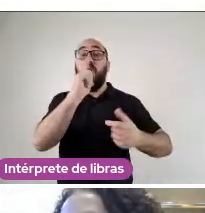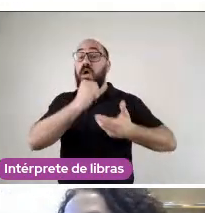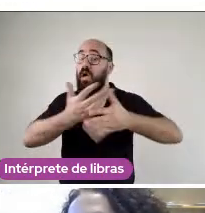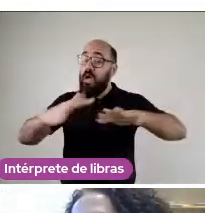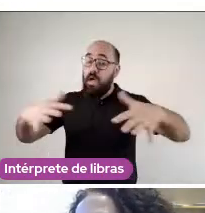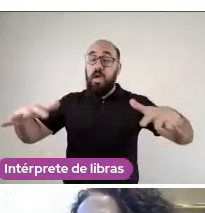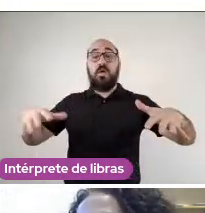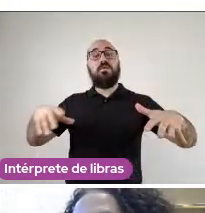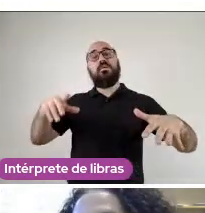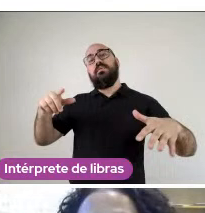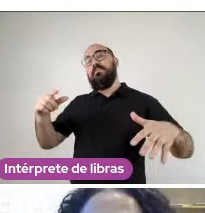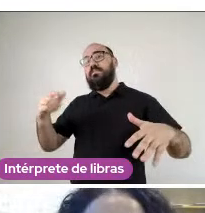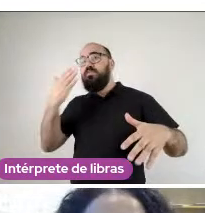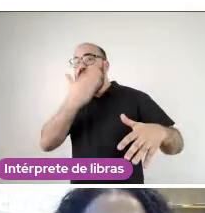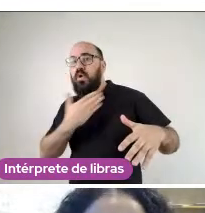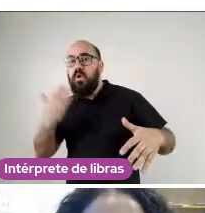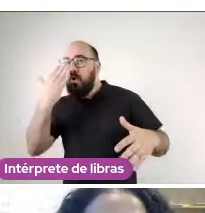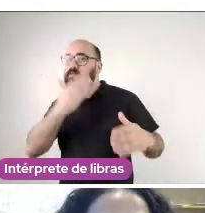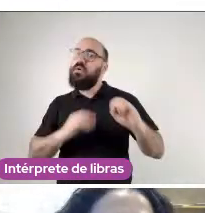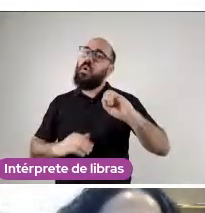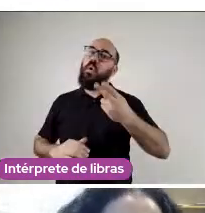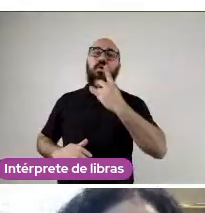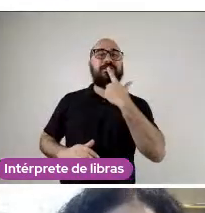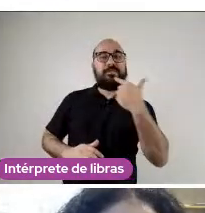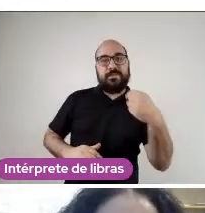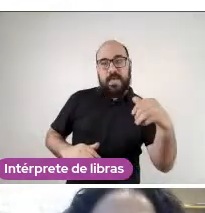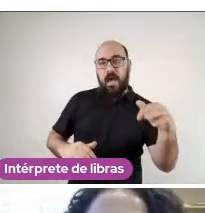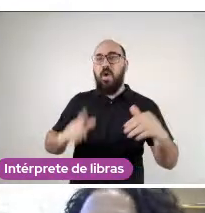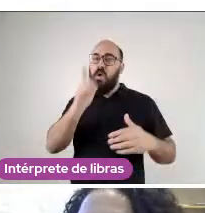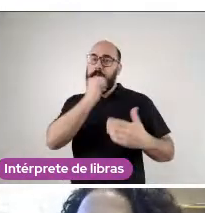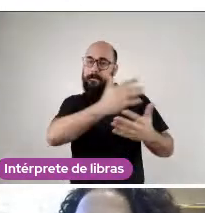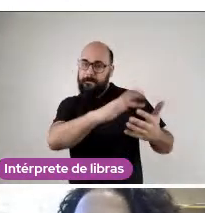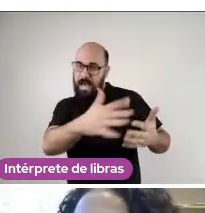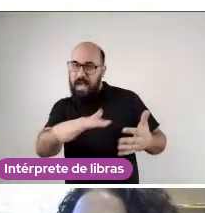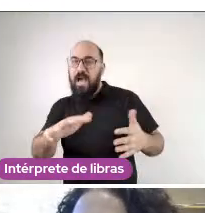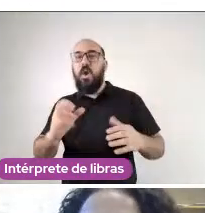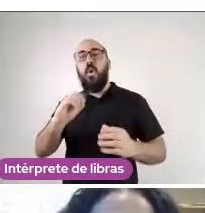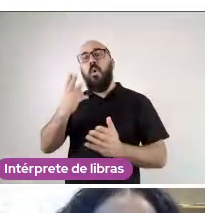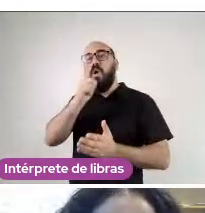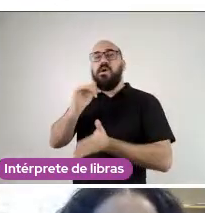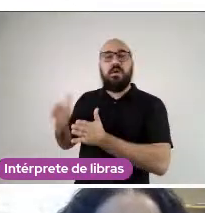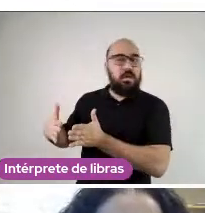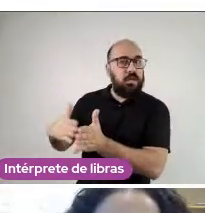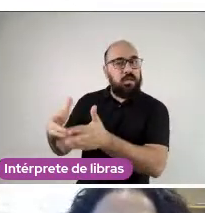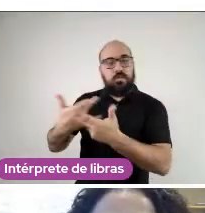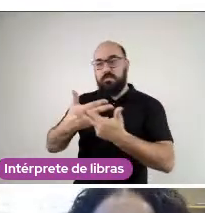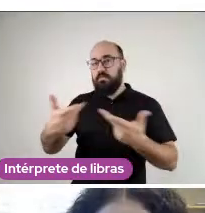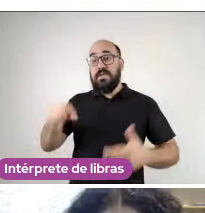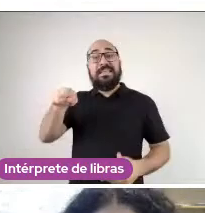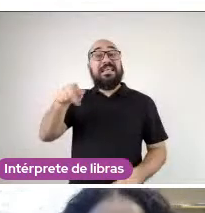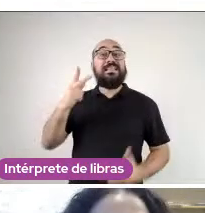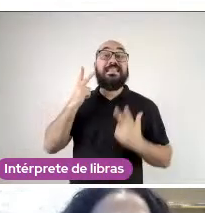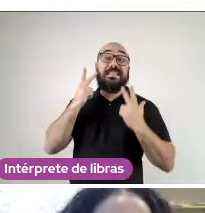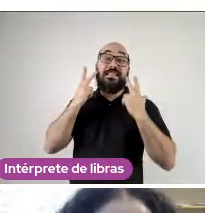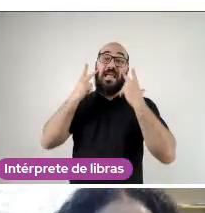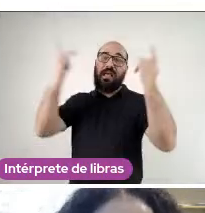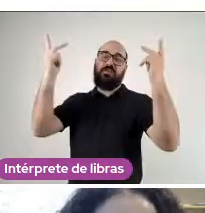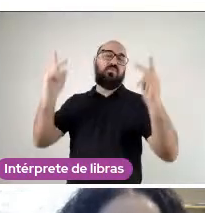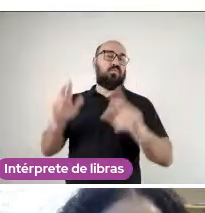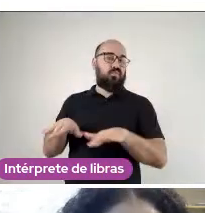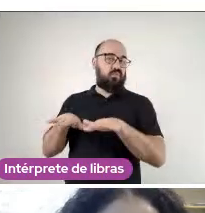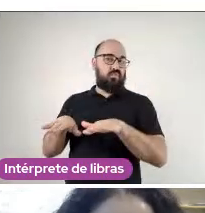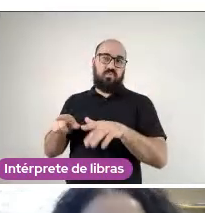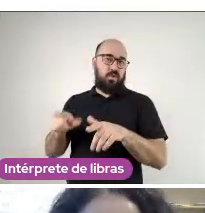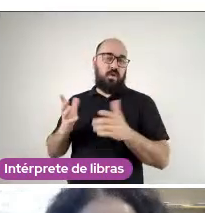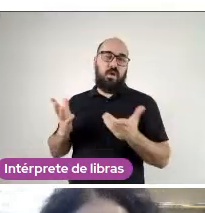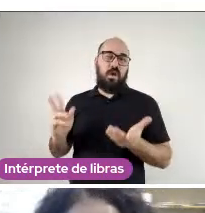marinho. E elas são fenômenos naturais. A gente tem... acha-se que, por exemplo, uma das pragas